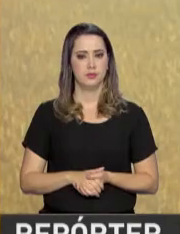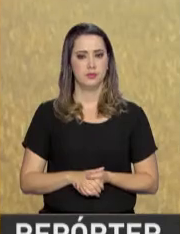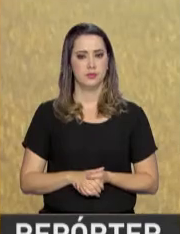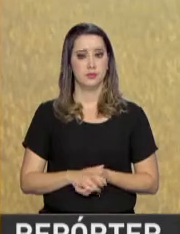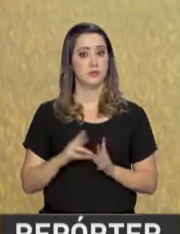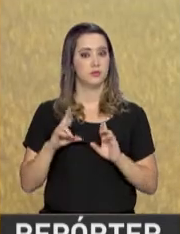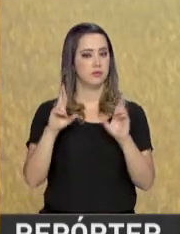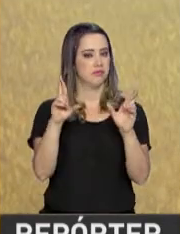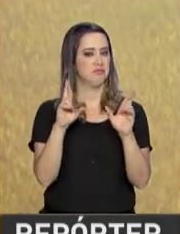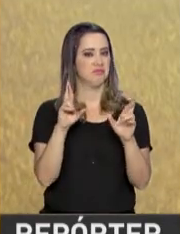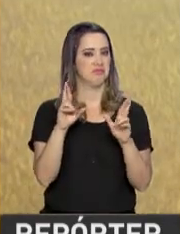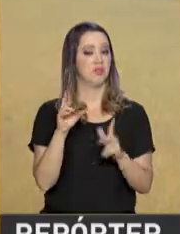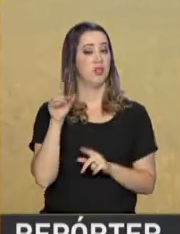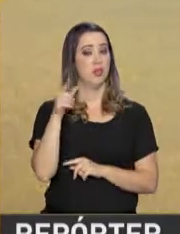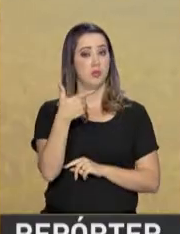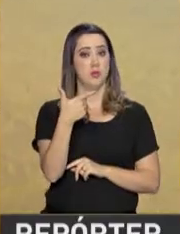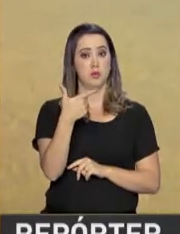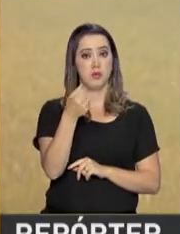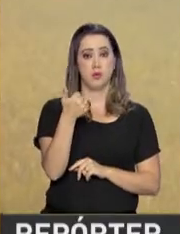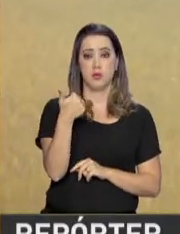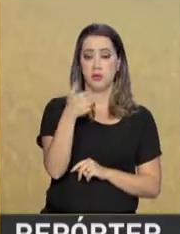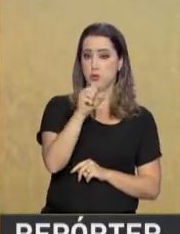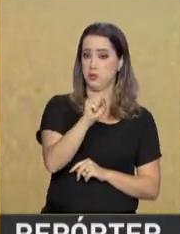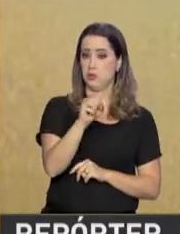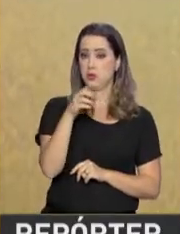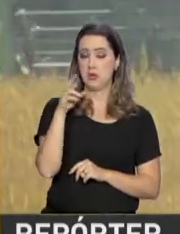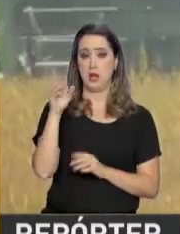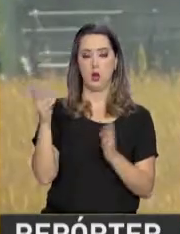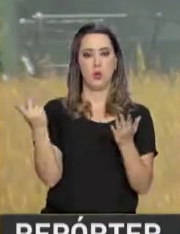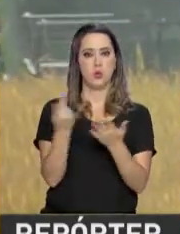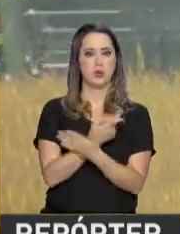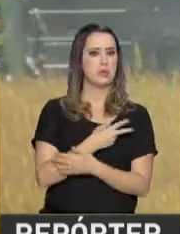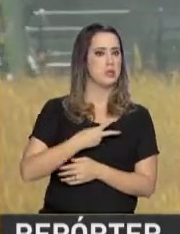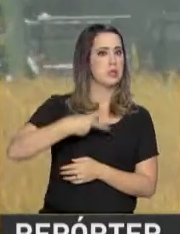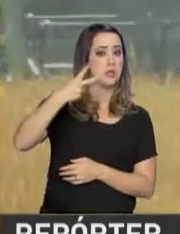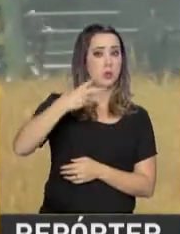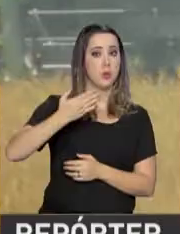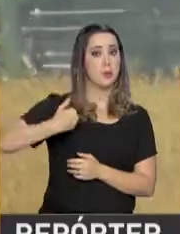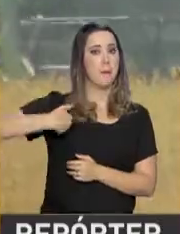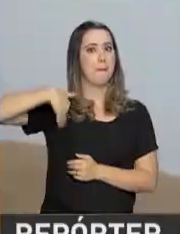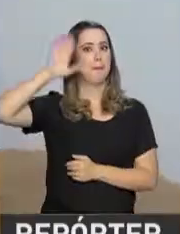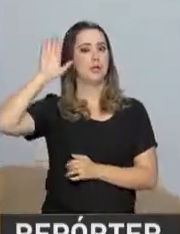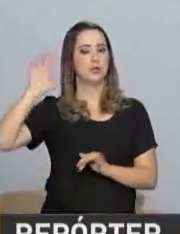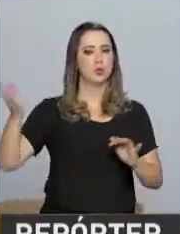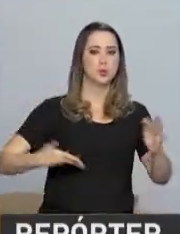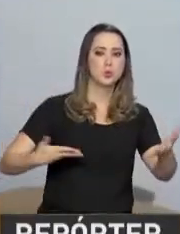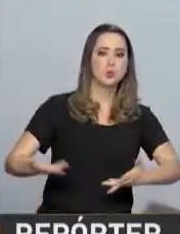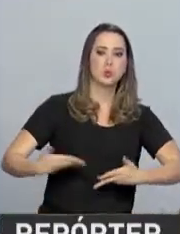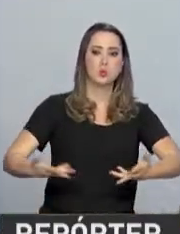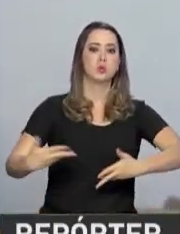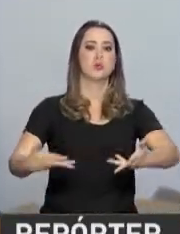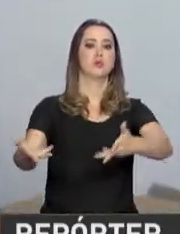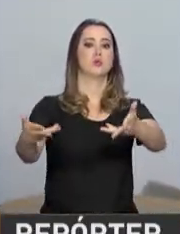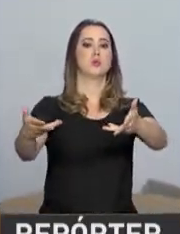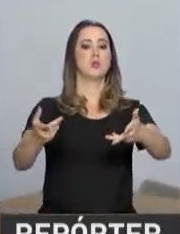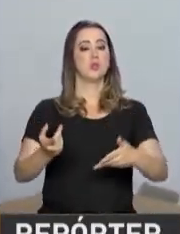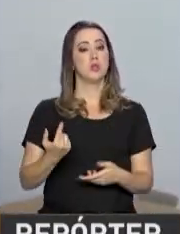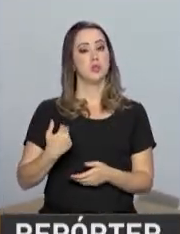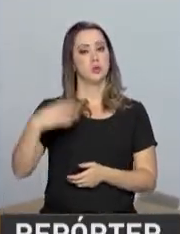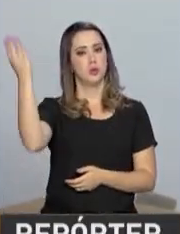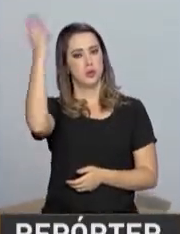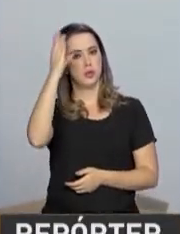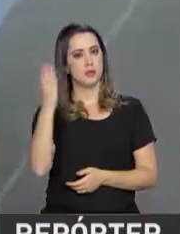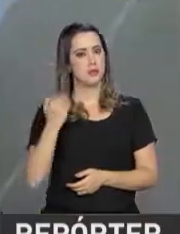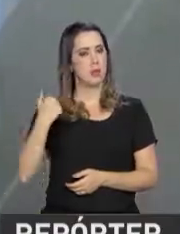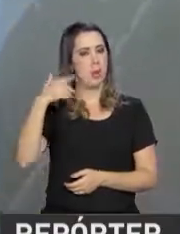a previsão é que em 2018 seja registrada a segunda maior colheita de grãos do brasil com uma produção de mais